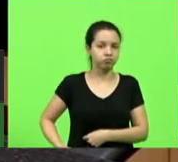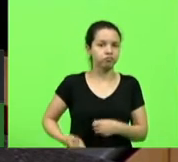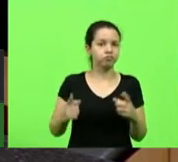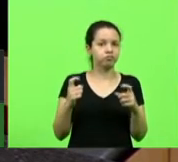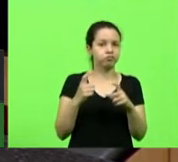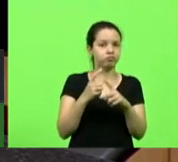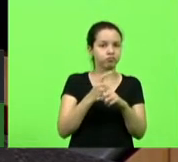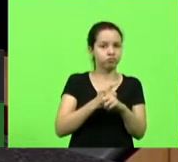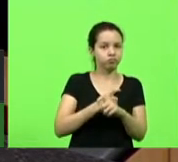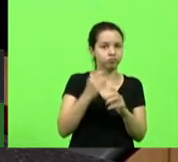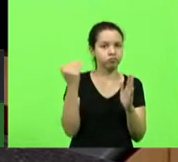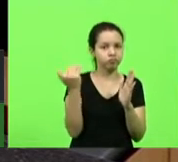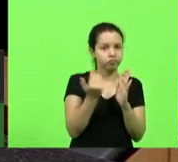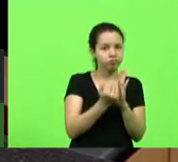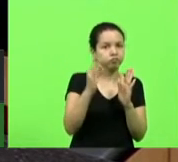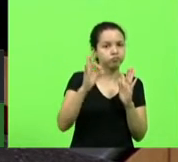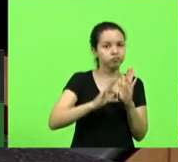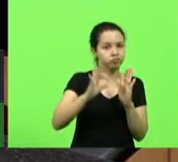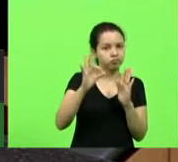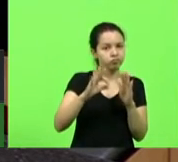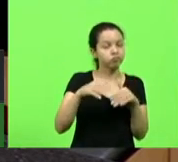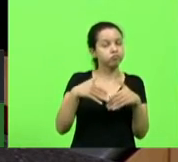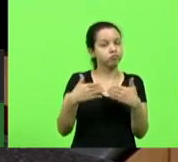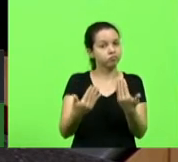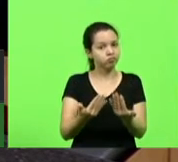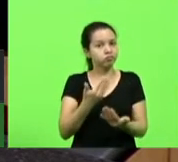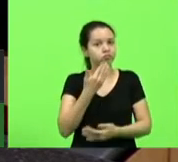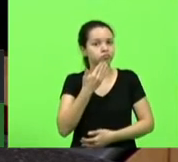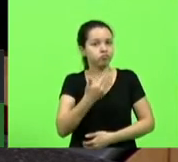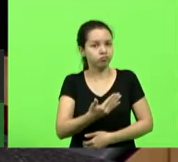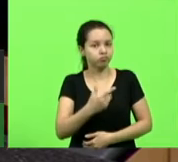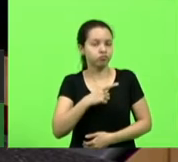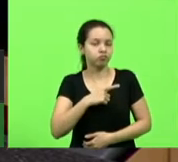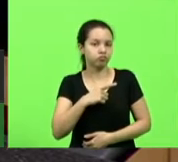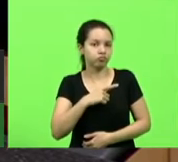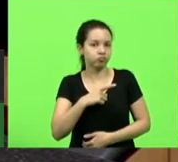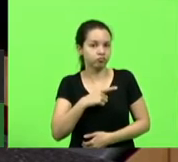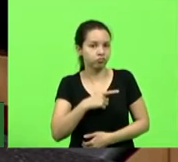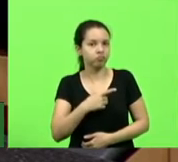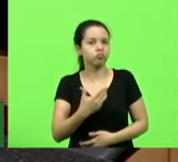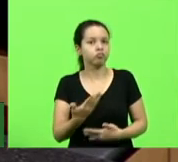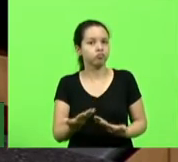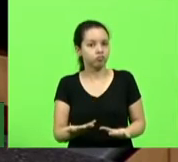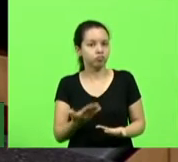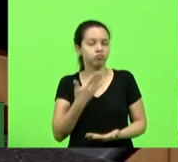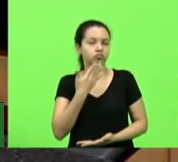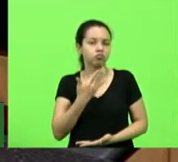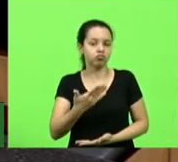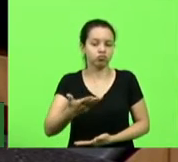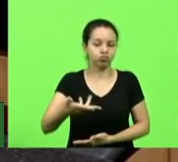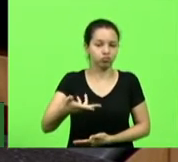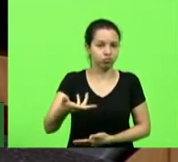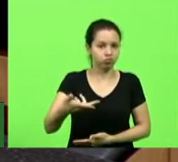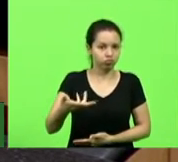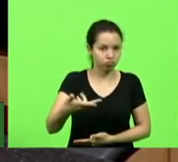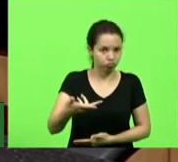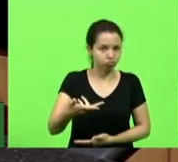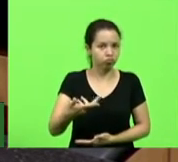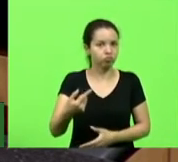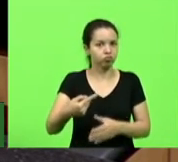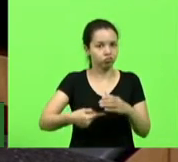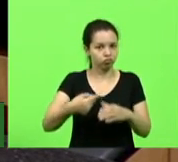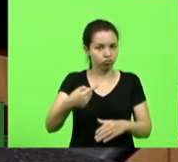cumprir o percentual, e nós temos esses pedidos. Por isso, pedi a informação e solicito a agilidade da Comissão da